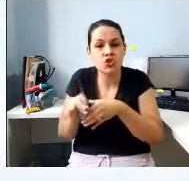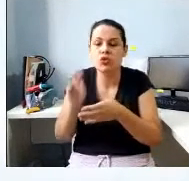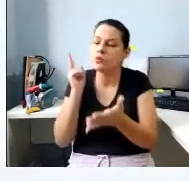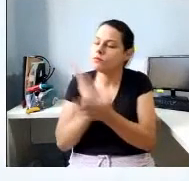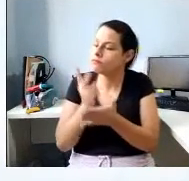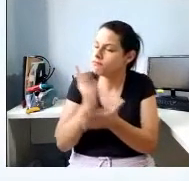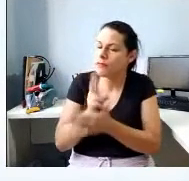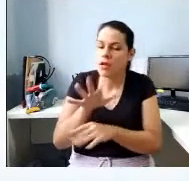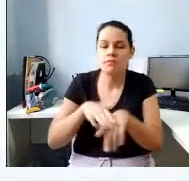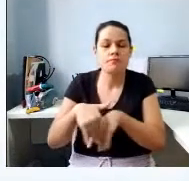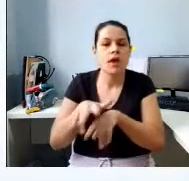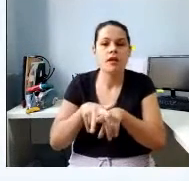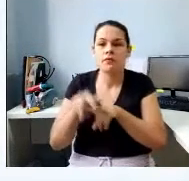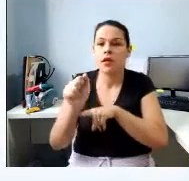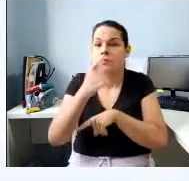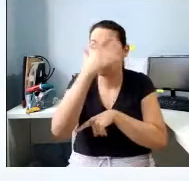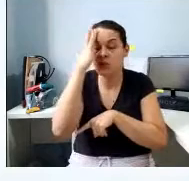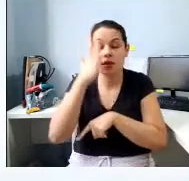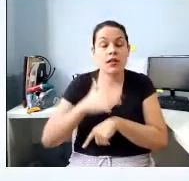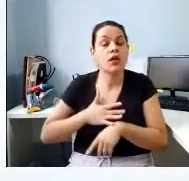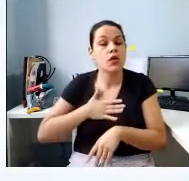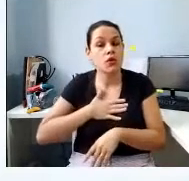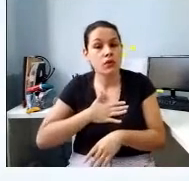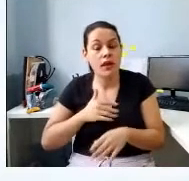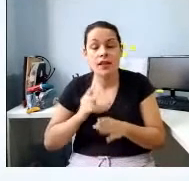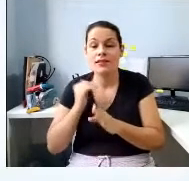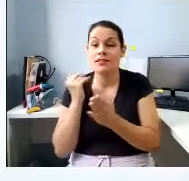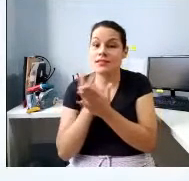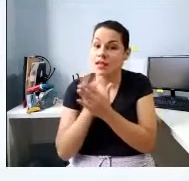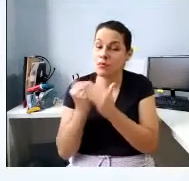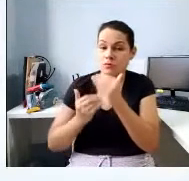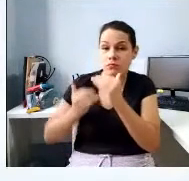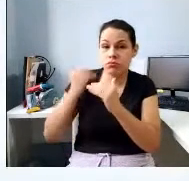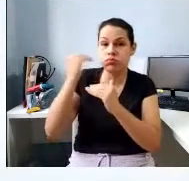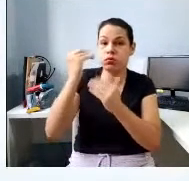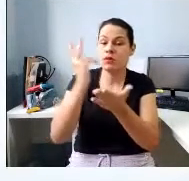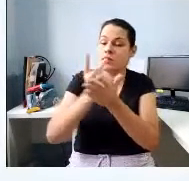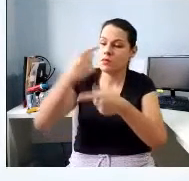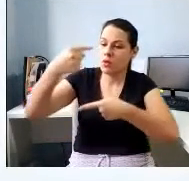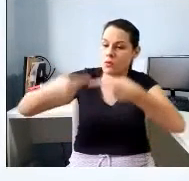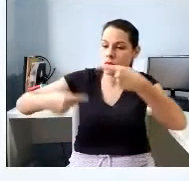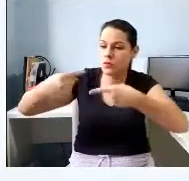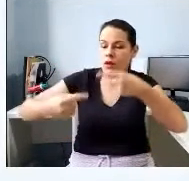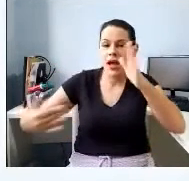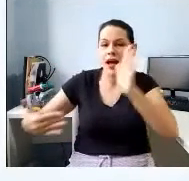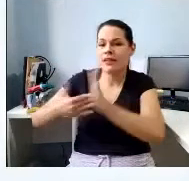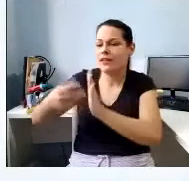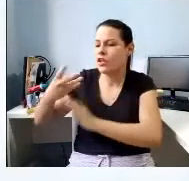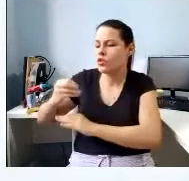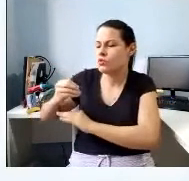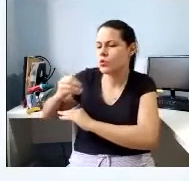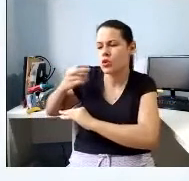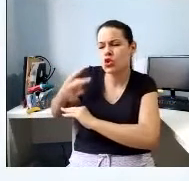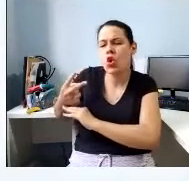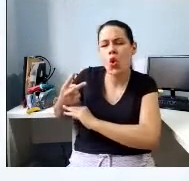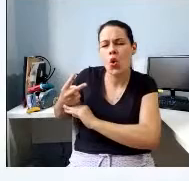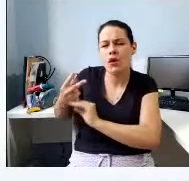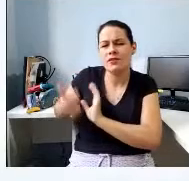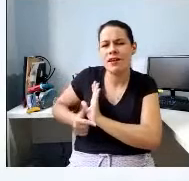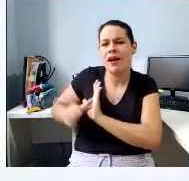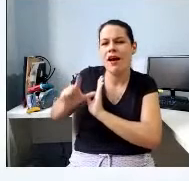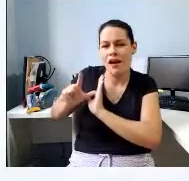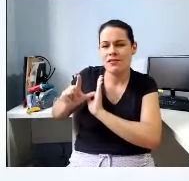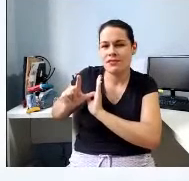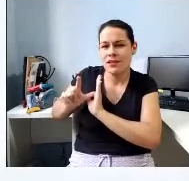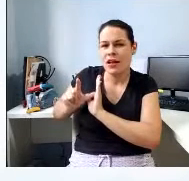partidos que lideraram o processo político brasileiro, o debate político brasileiro, até 2002, antes da vitória